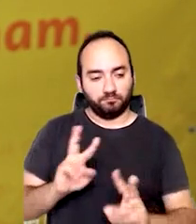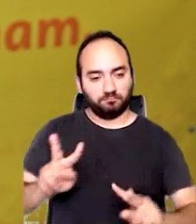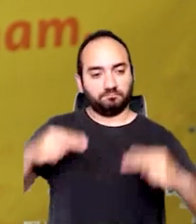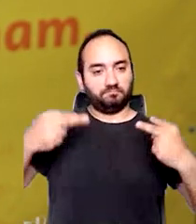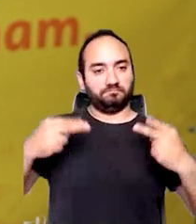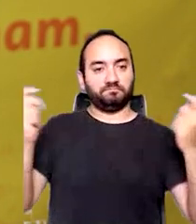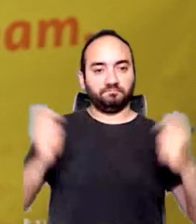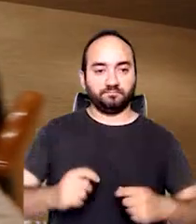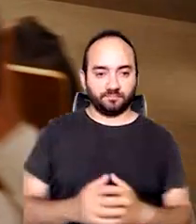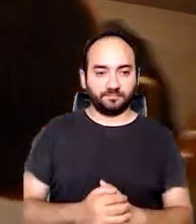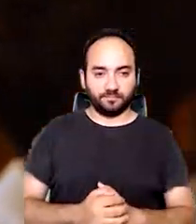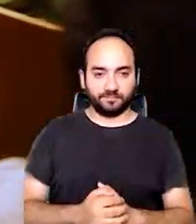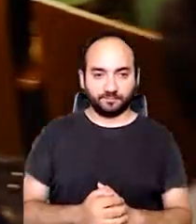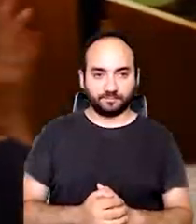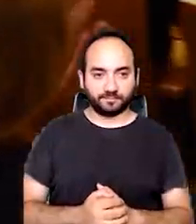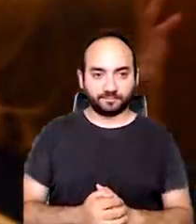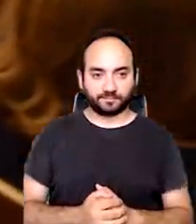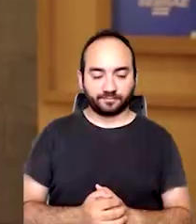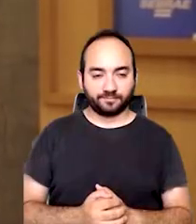acaba representando